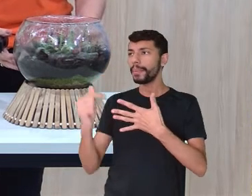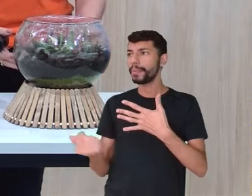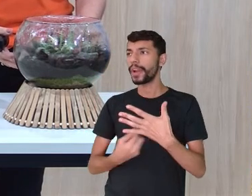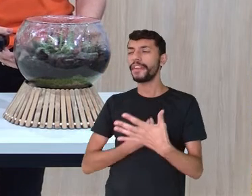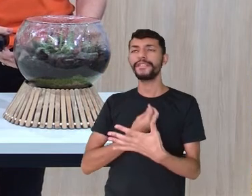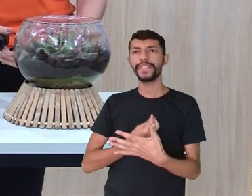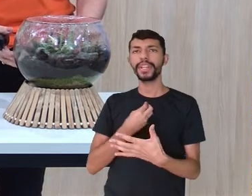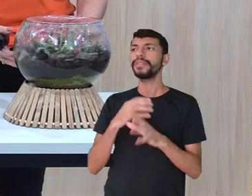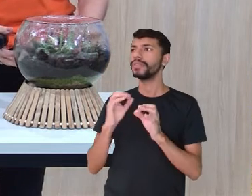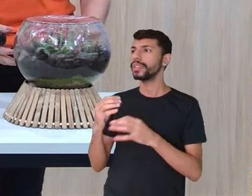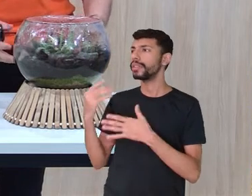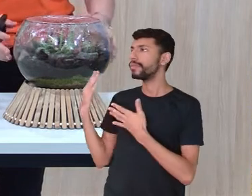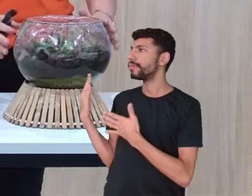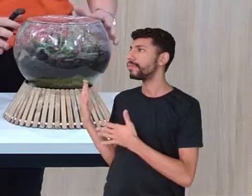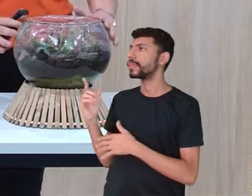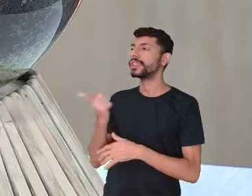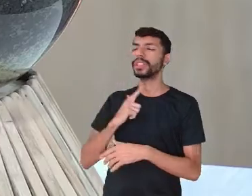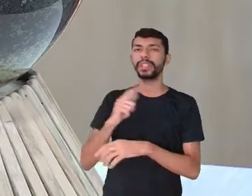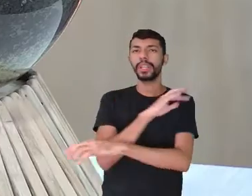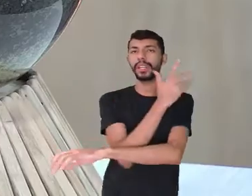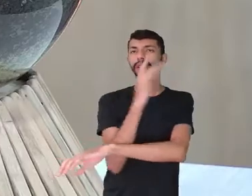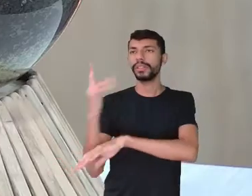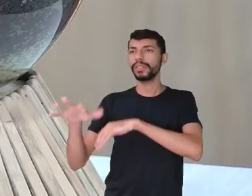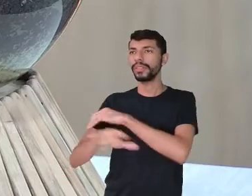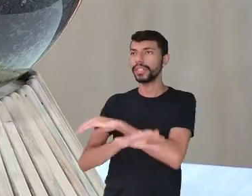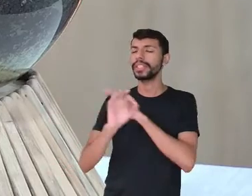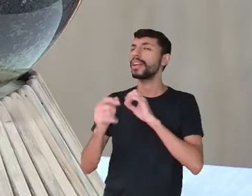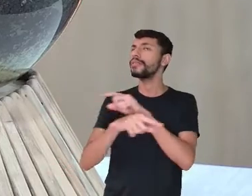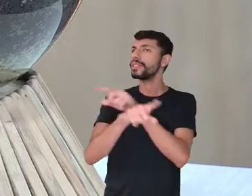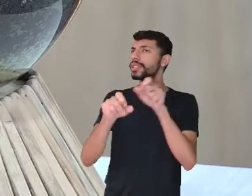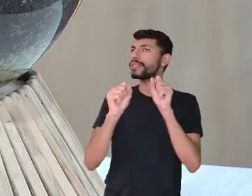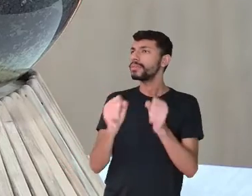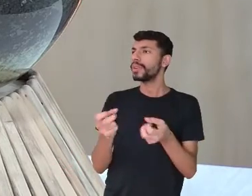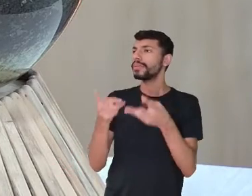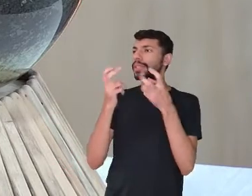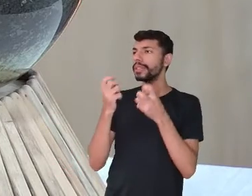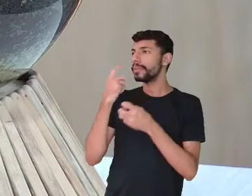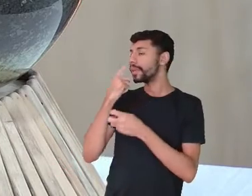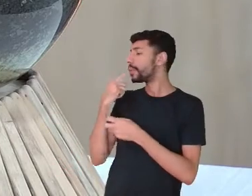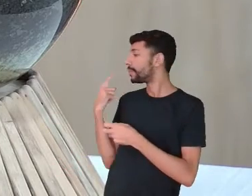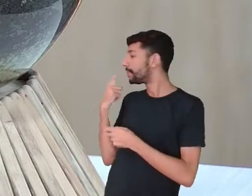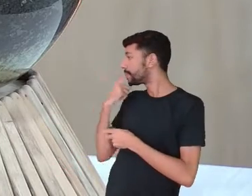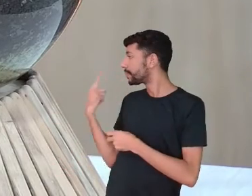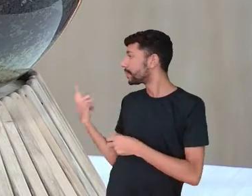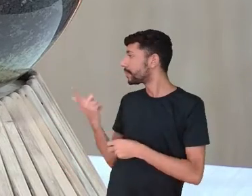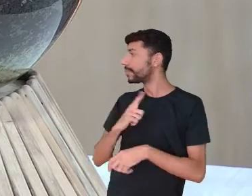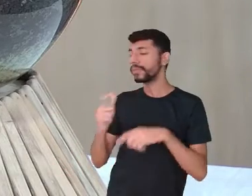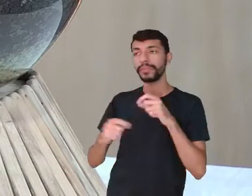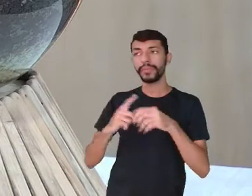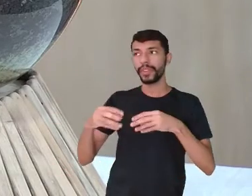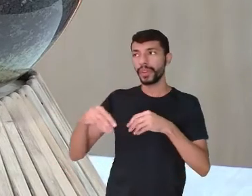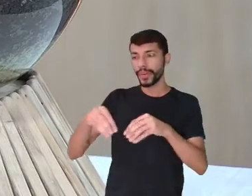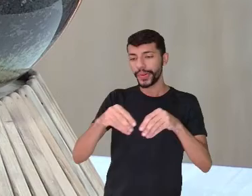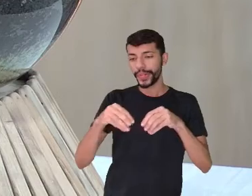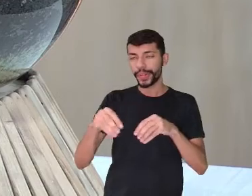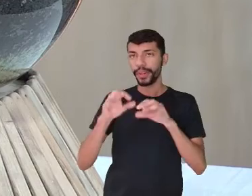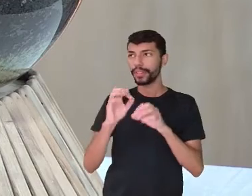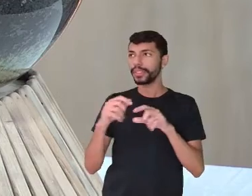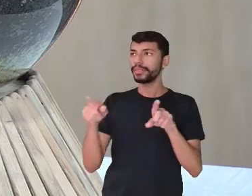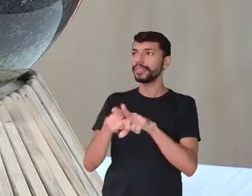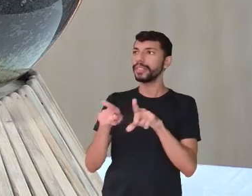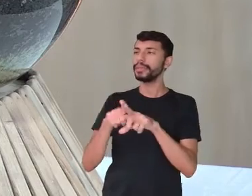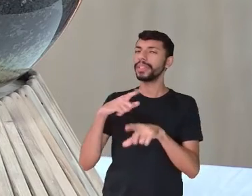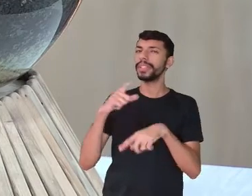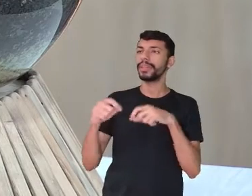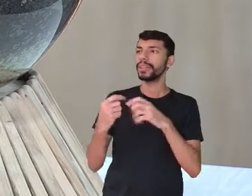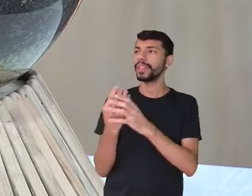estão presentes no ecossistema. Se vocês podem observar, nós temos aqui o solo, não é? Nós temos